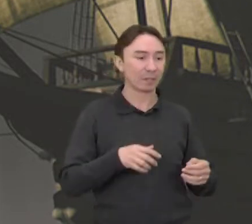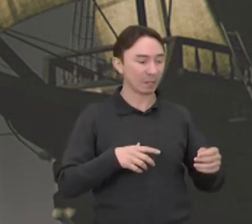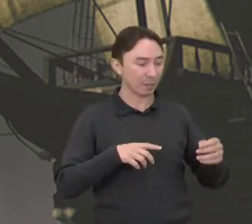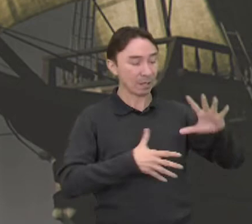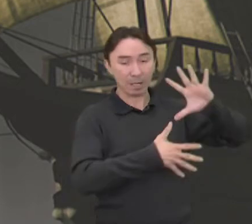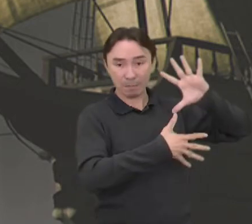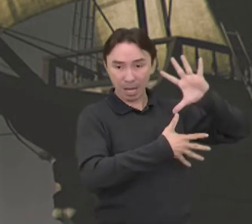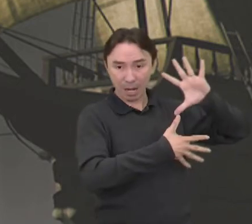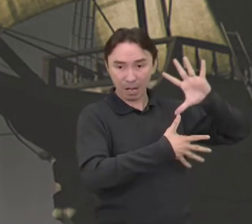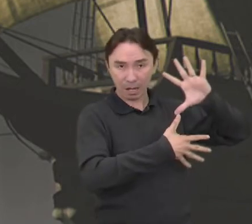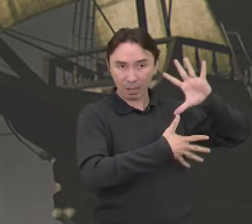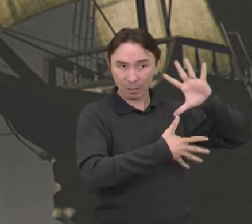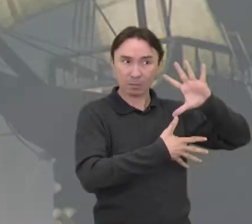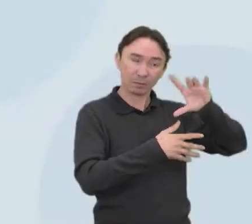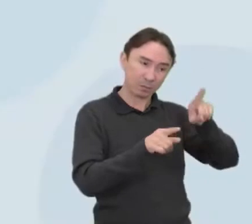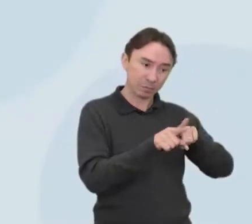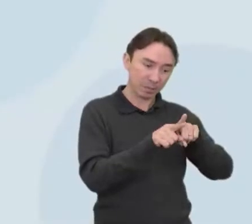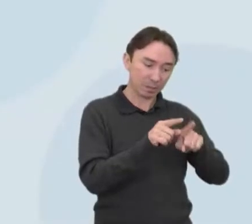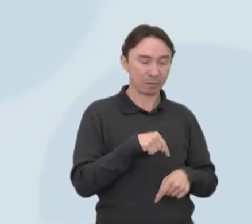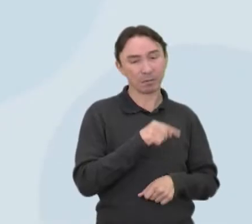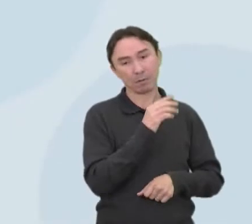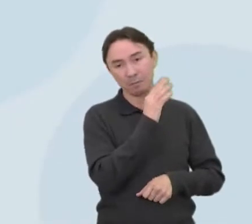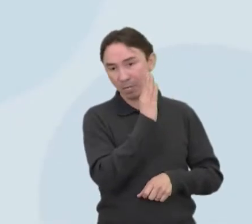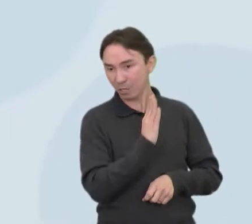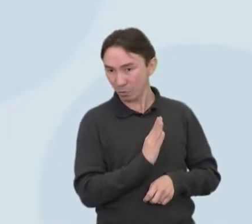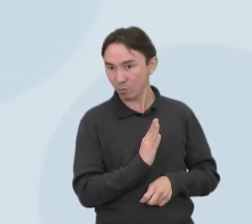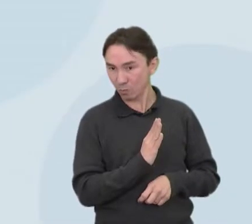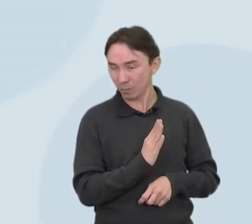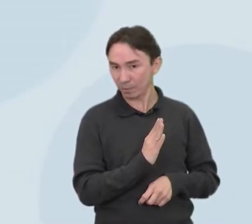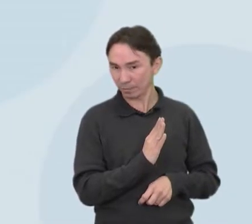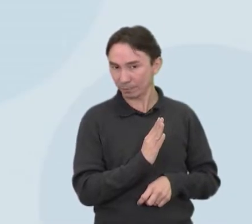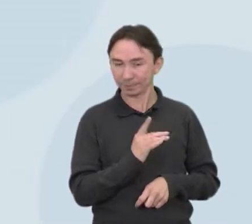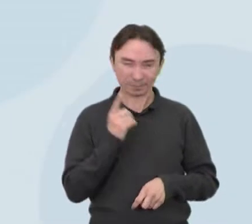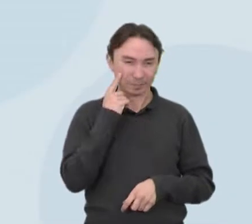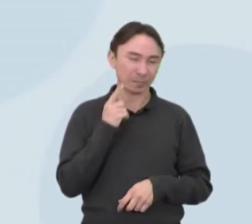próprio país, do Brasil, né? Então tá aí na tela para vocês